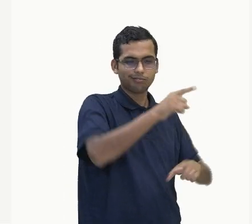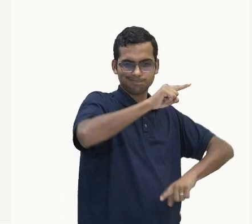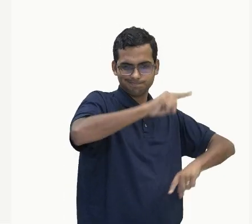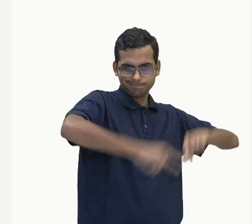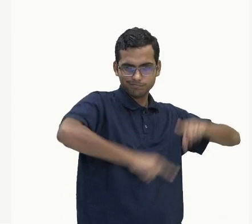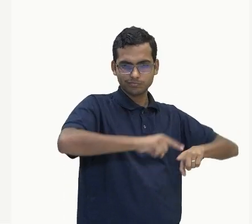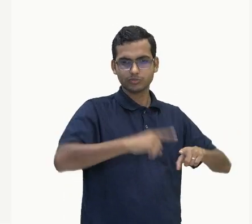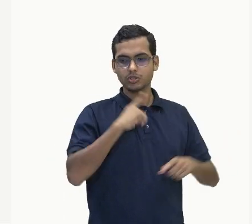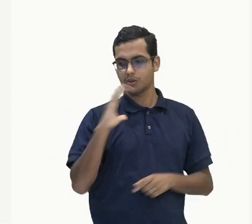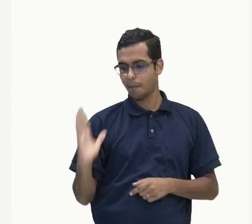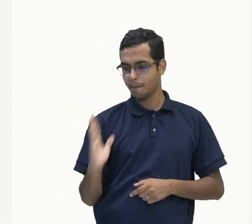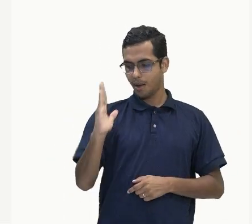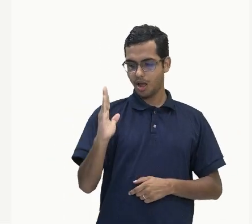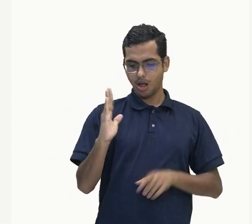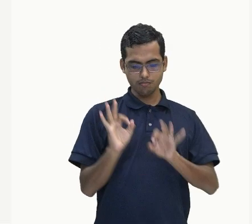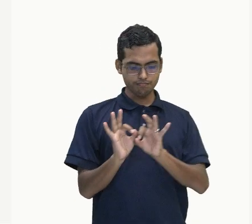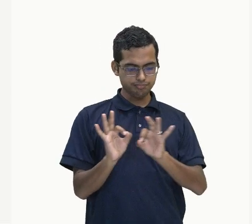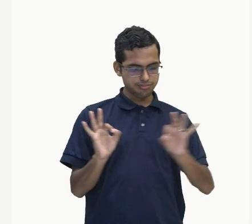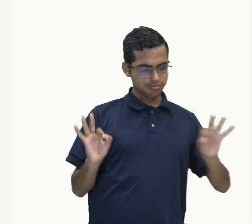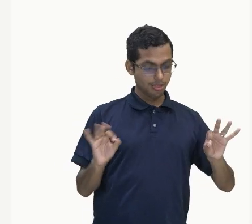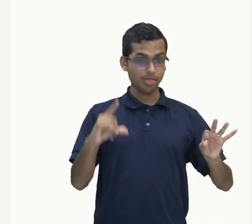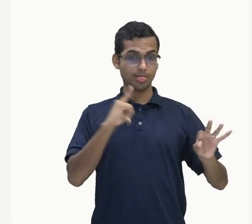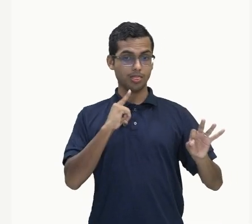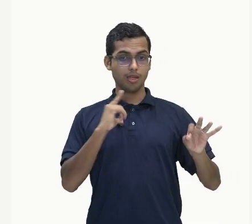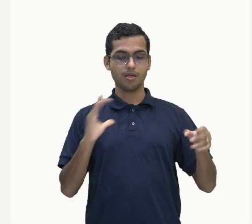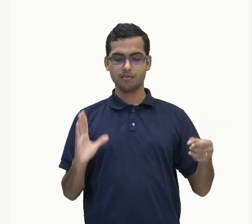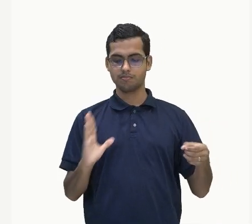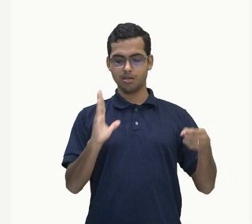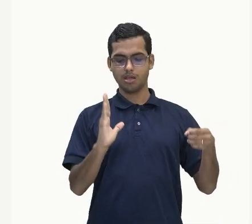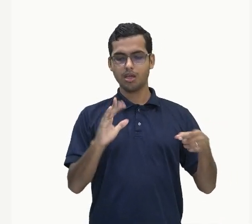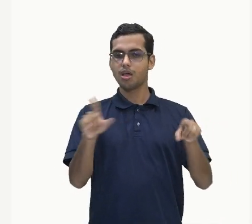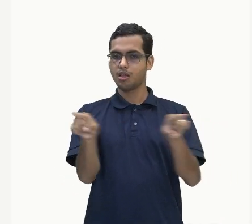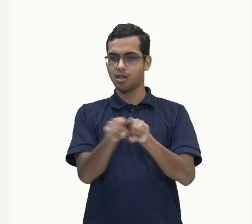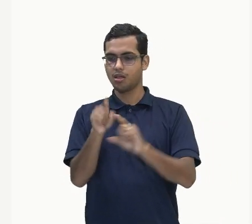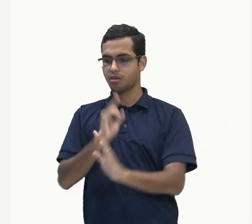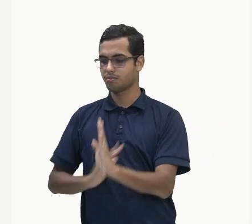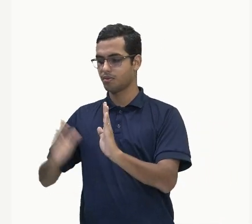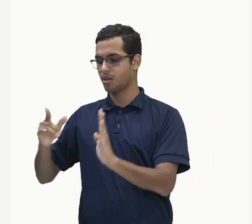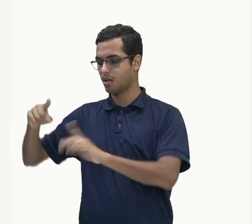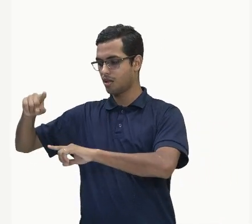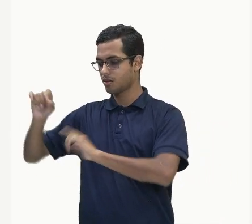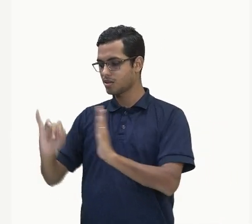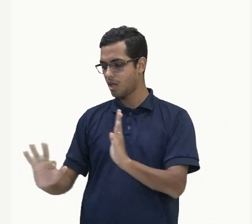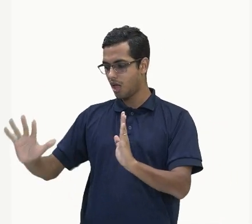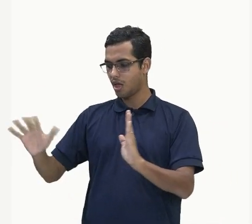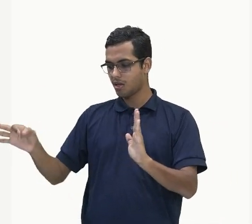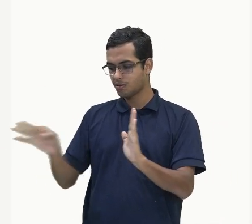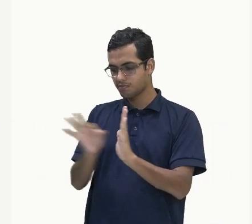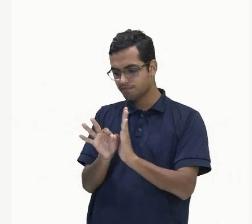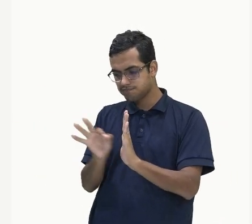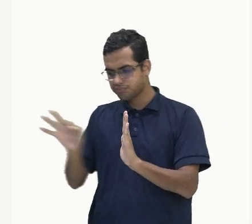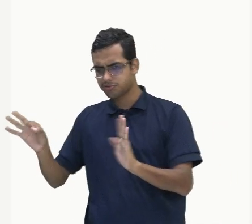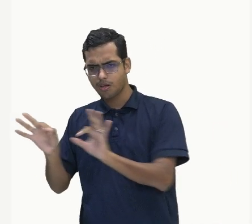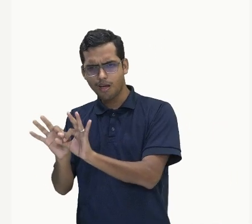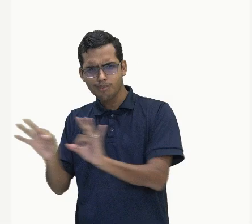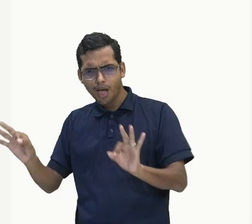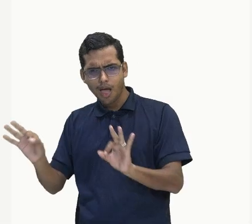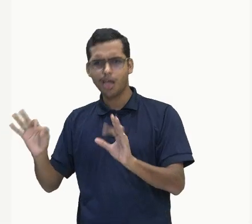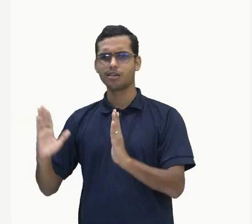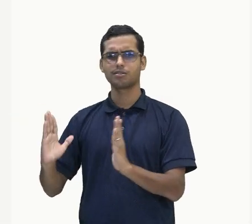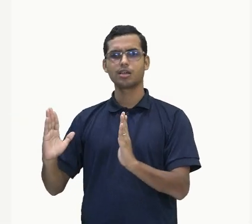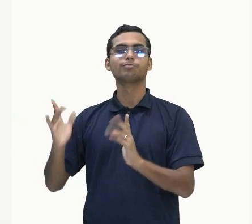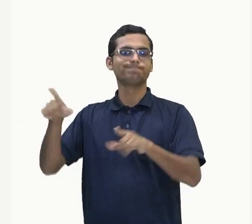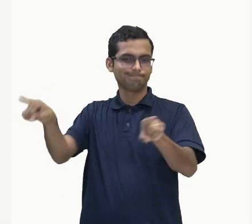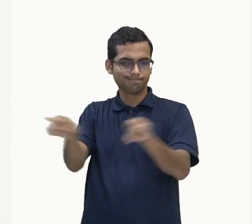espelho. Essa distância é idêntica até a imagem, ou seja, a distância